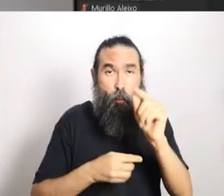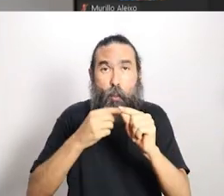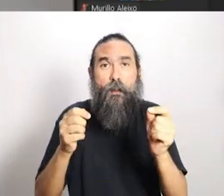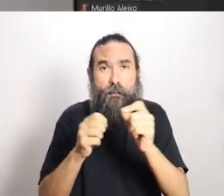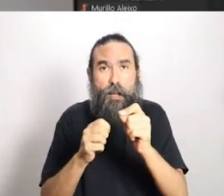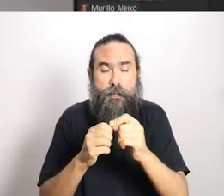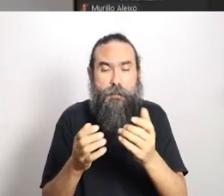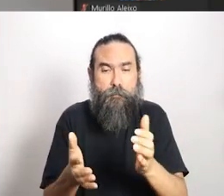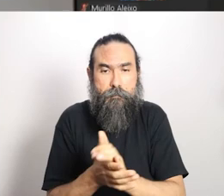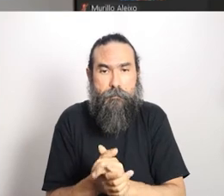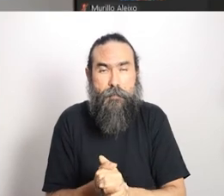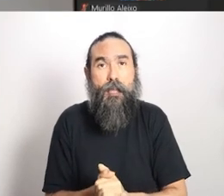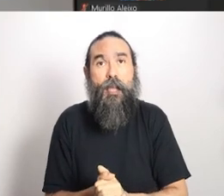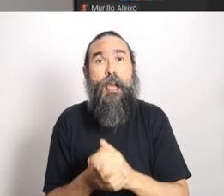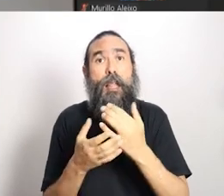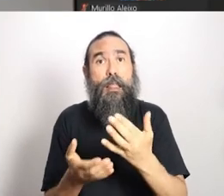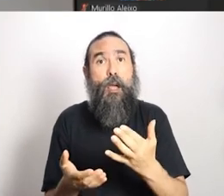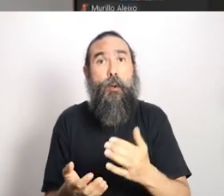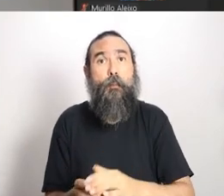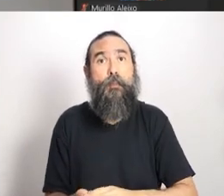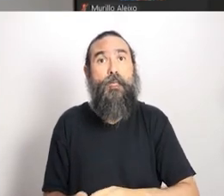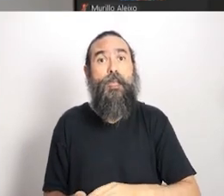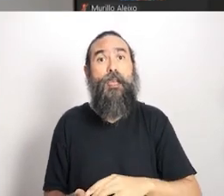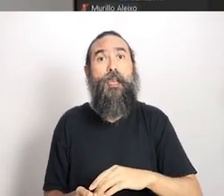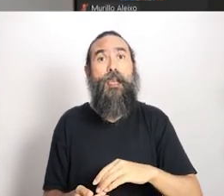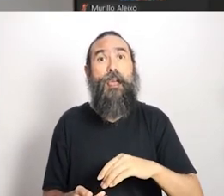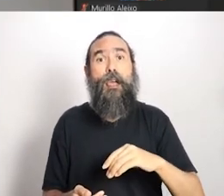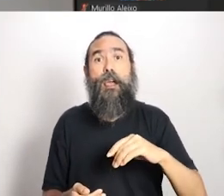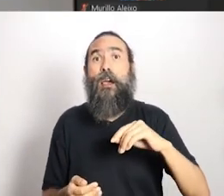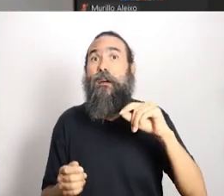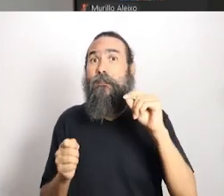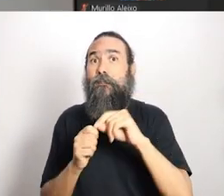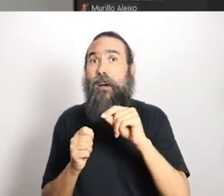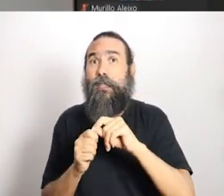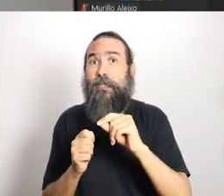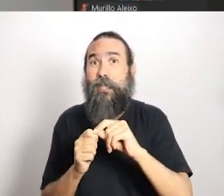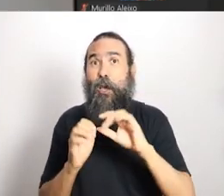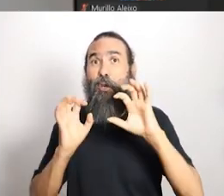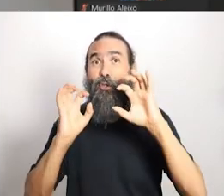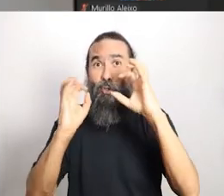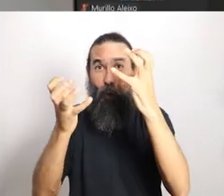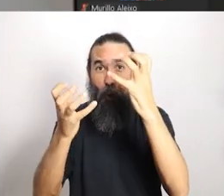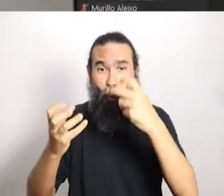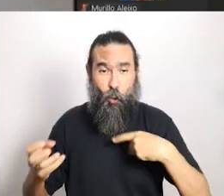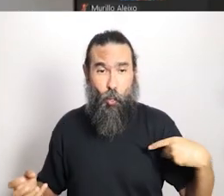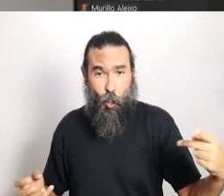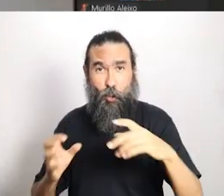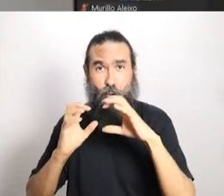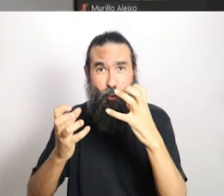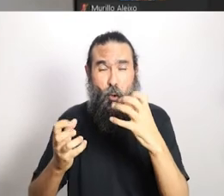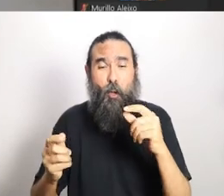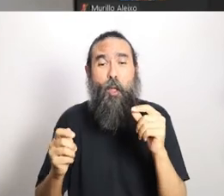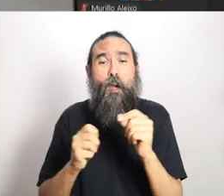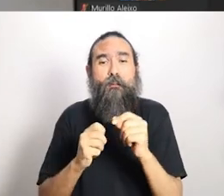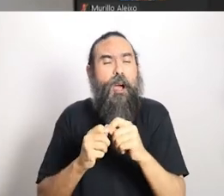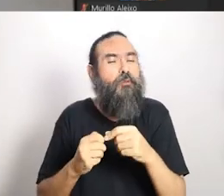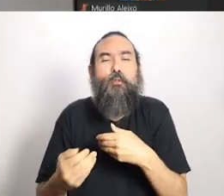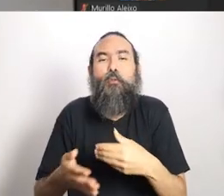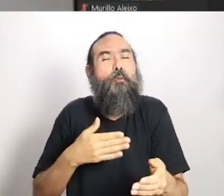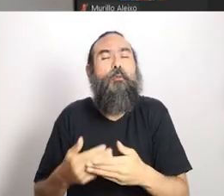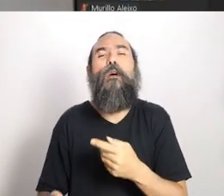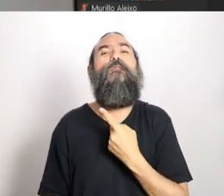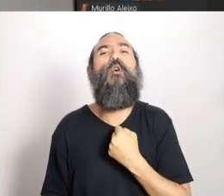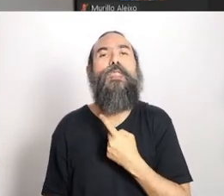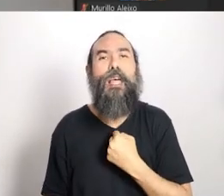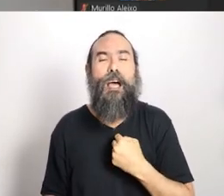ser para o dia do nosso show. Porque no dia do nosso show a gente casa e batiza, a gente faz o que a gente quiser. Então vamos falar sobre essa